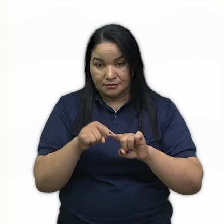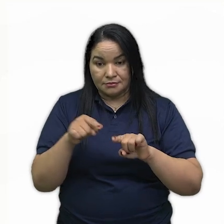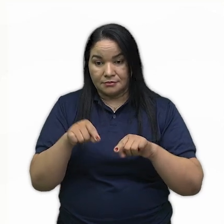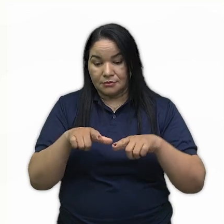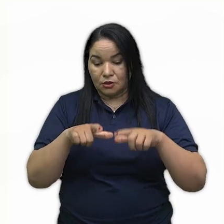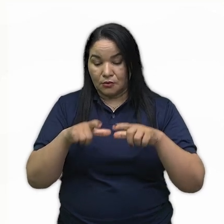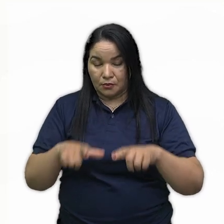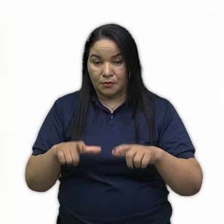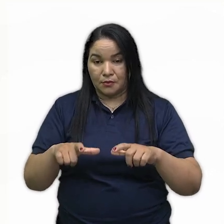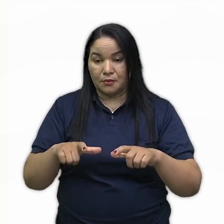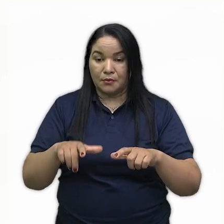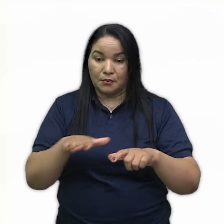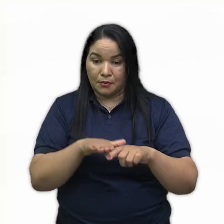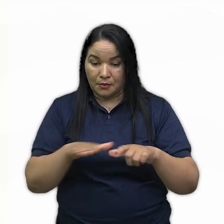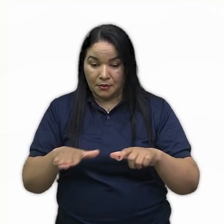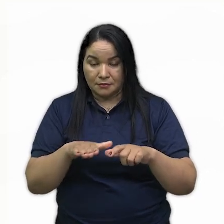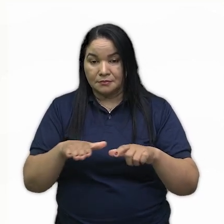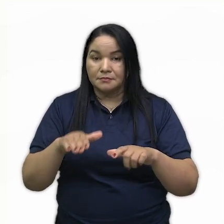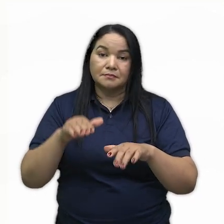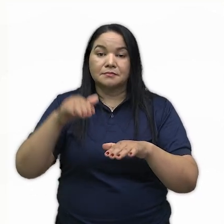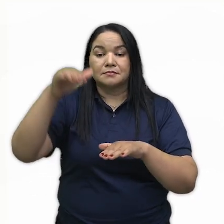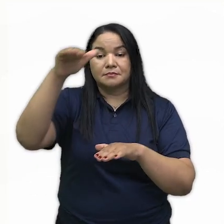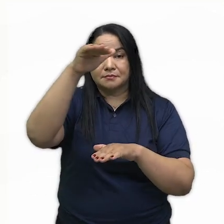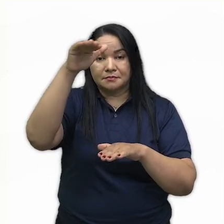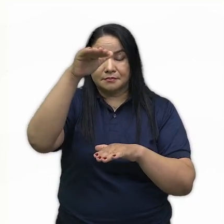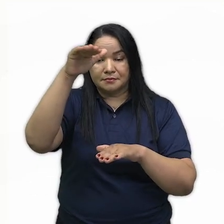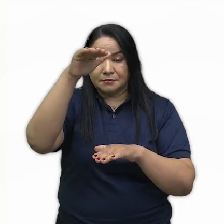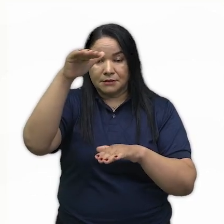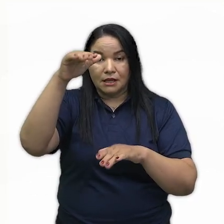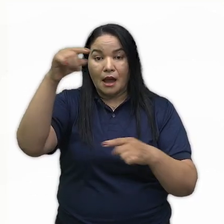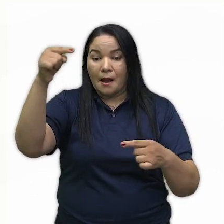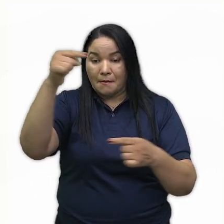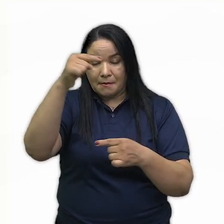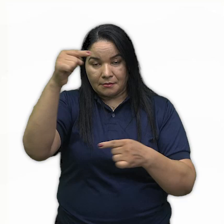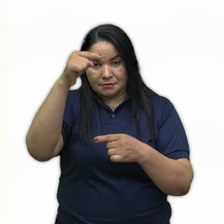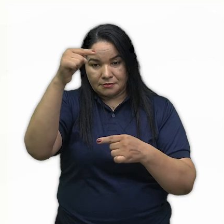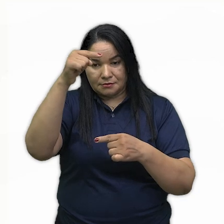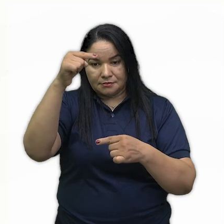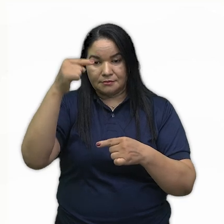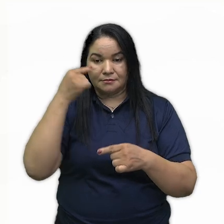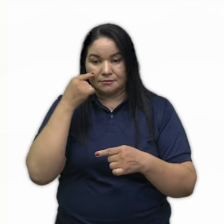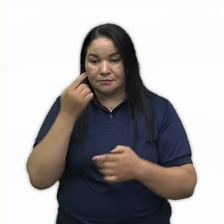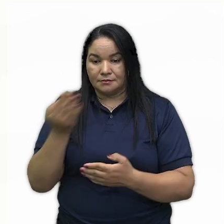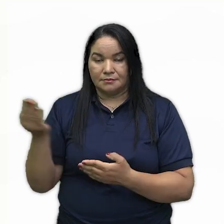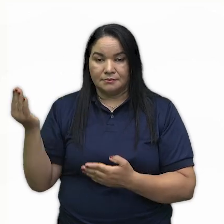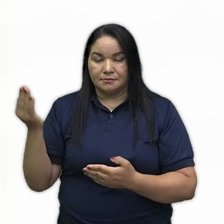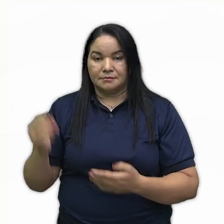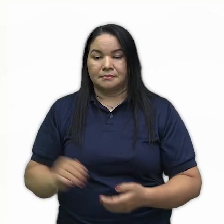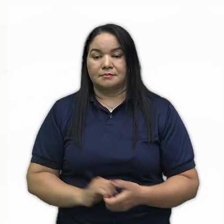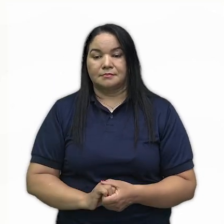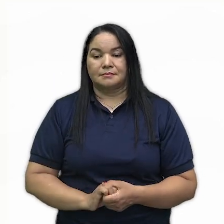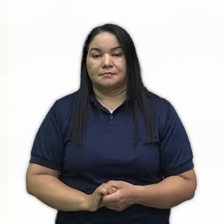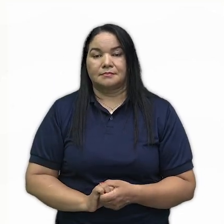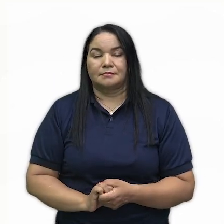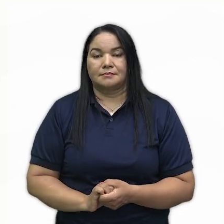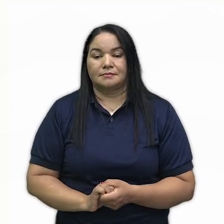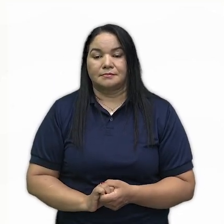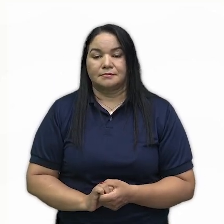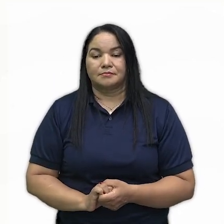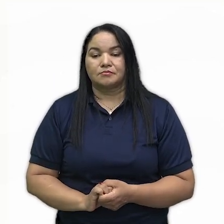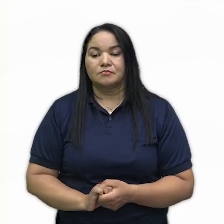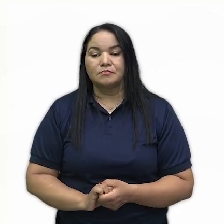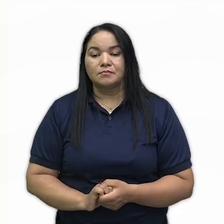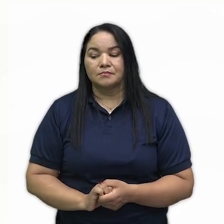e embaixo. Paralelas, ok? Ou seja, as duas estão, ó, na mesma